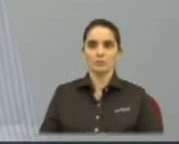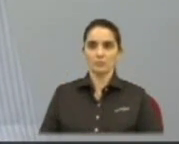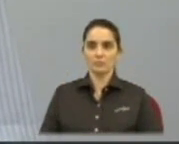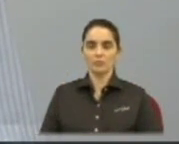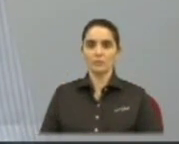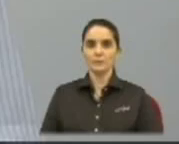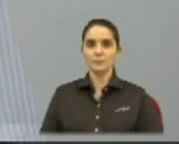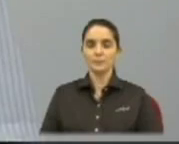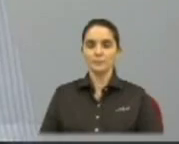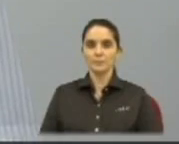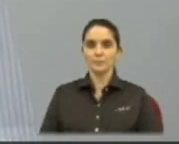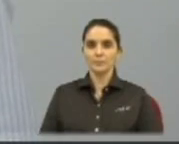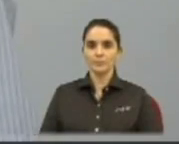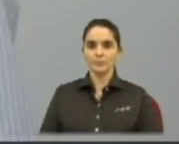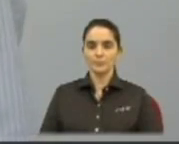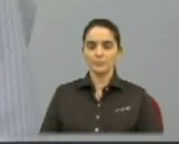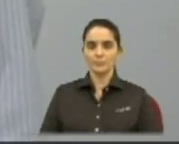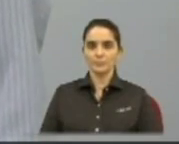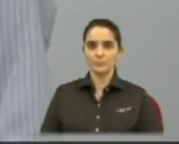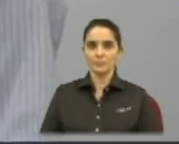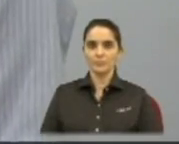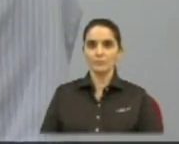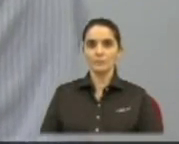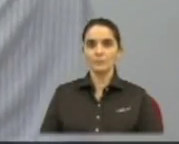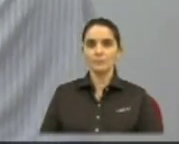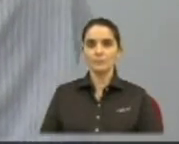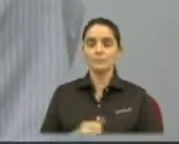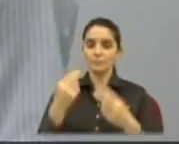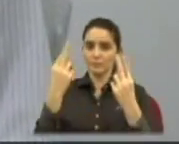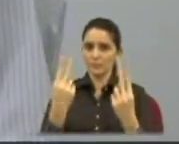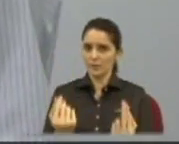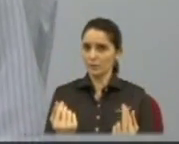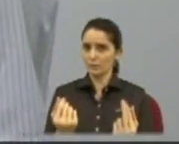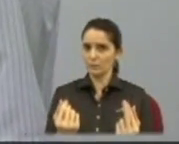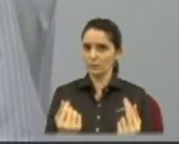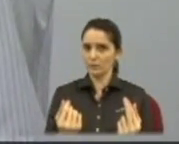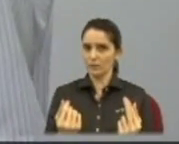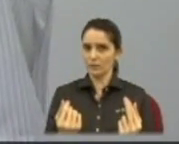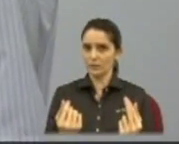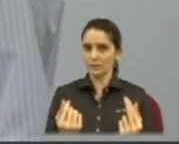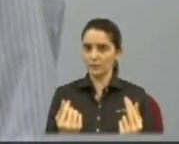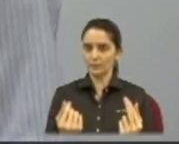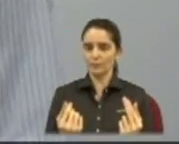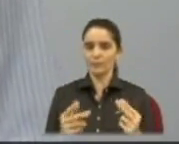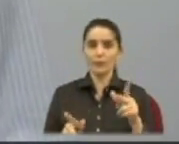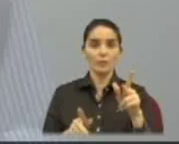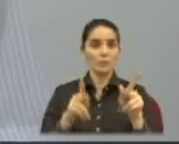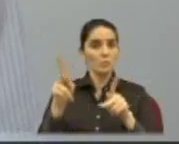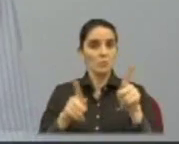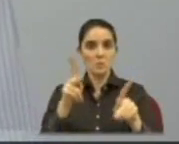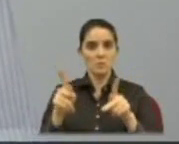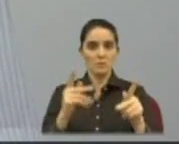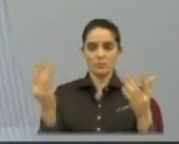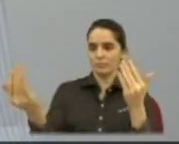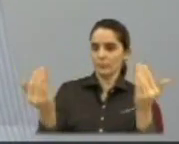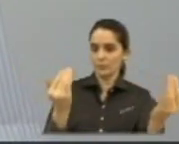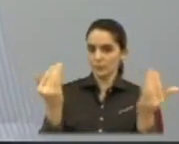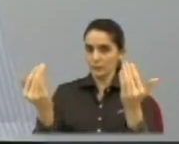são reflexo da nossa sociedade limeirense, isso em todas as cidades, das suas